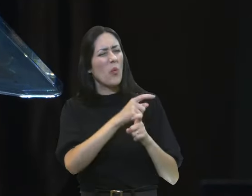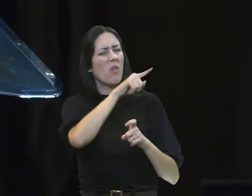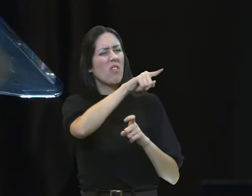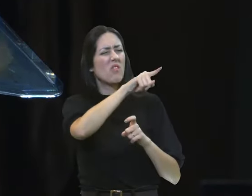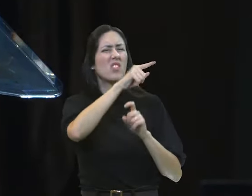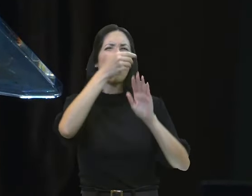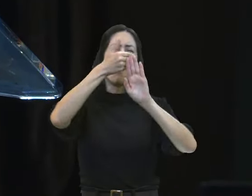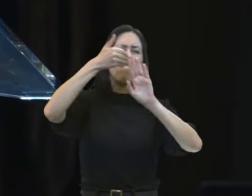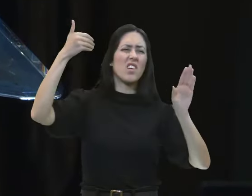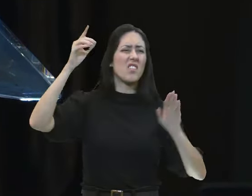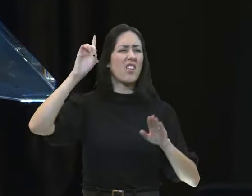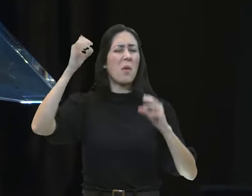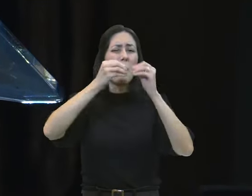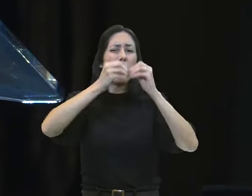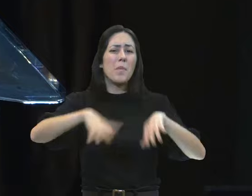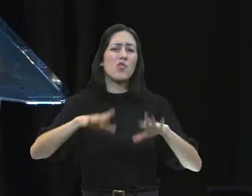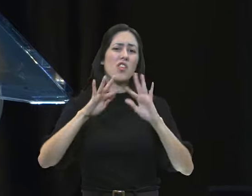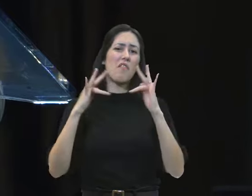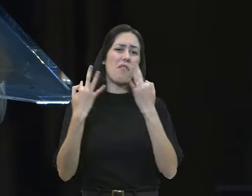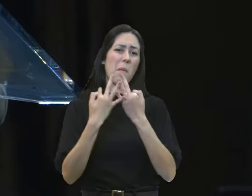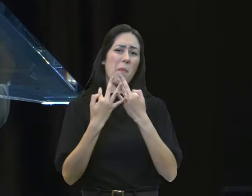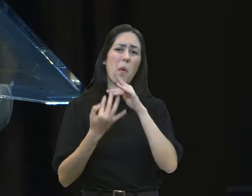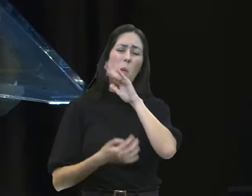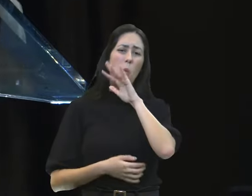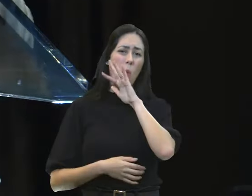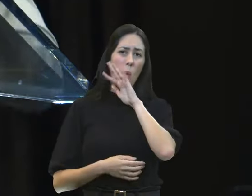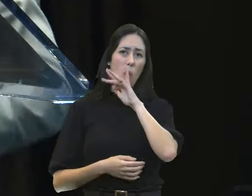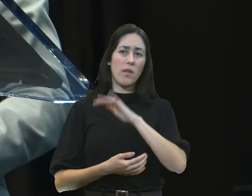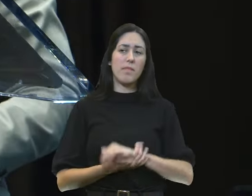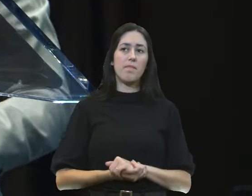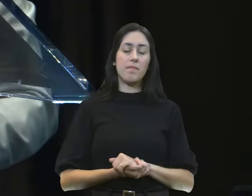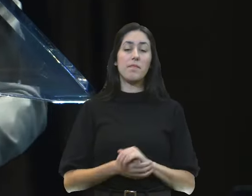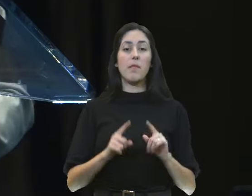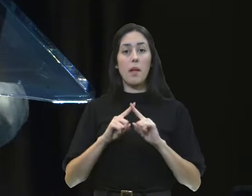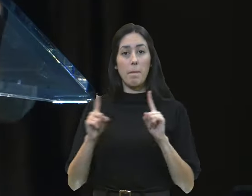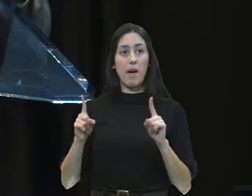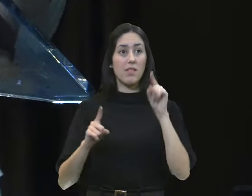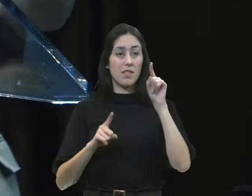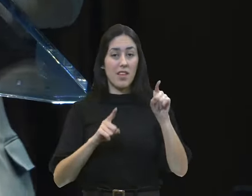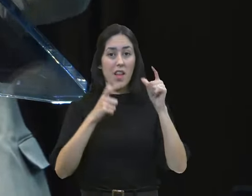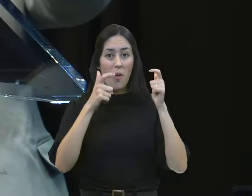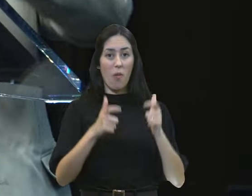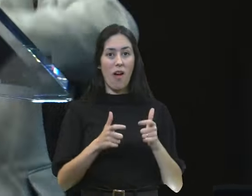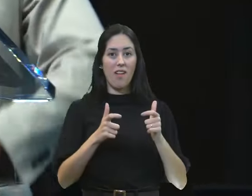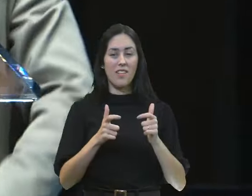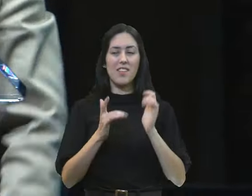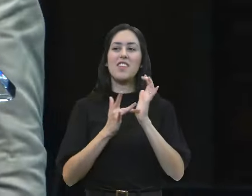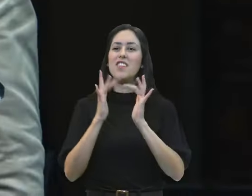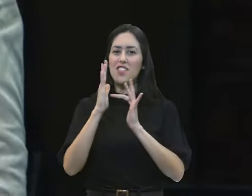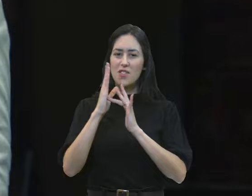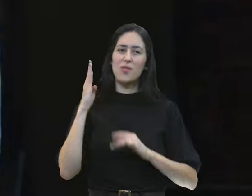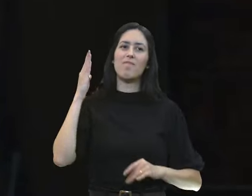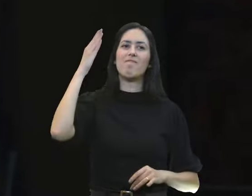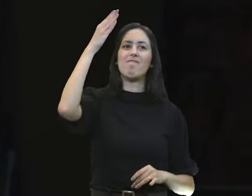Senhor, prejudicando a toda a casa e a família. Mas naquele lugar, Jesus passou também.